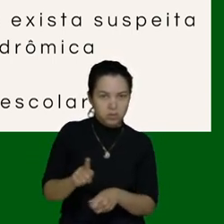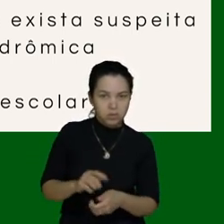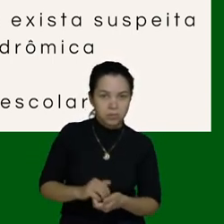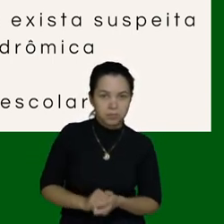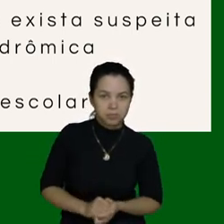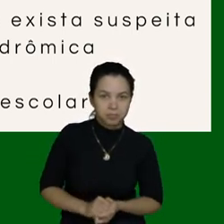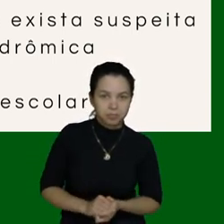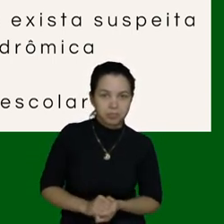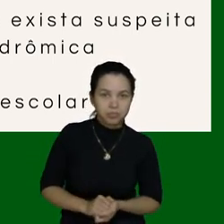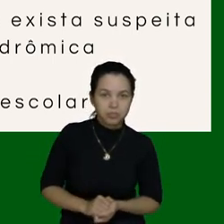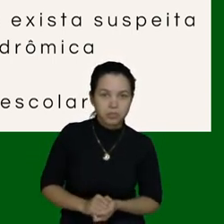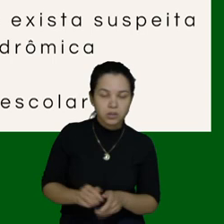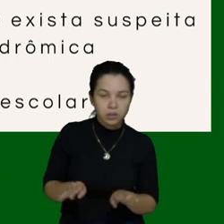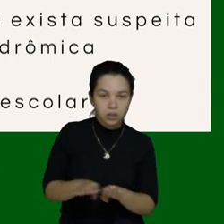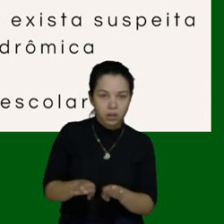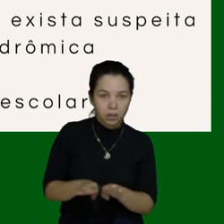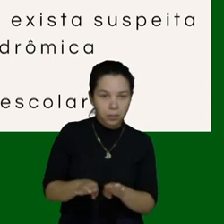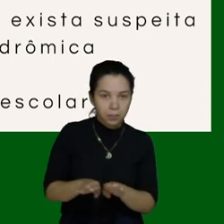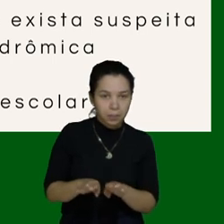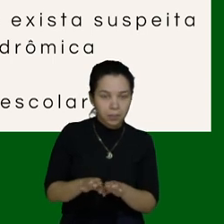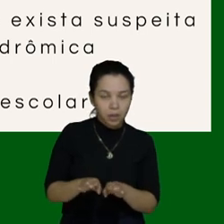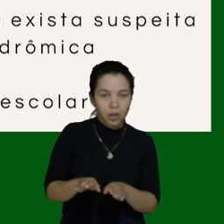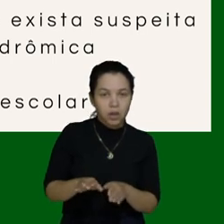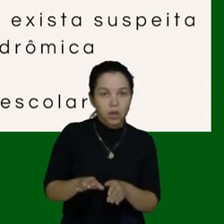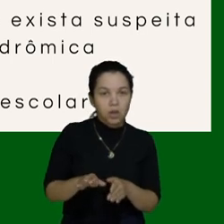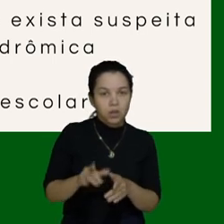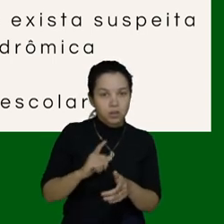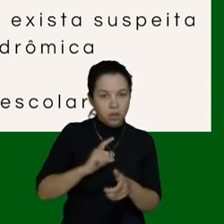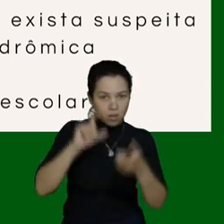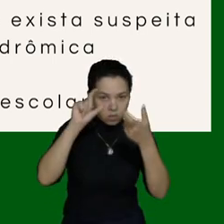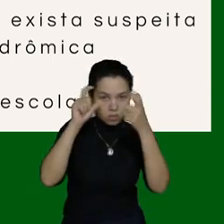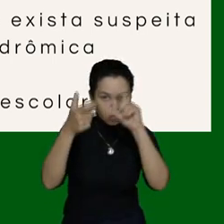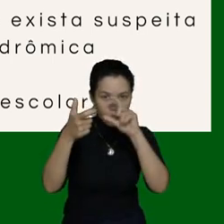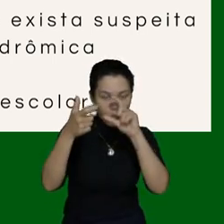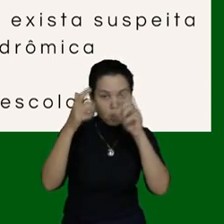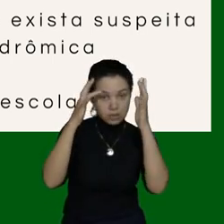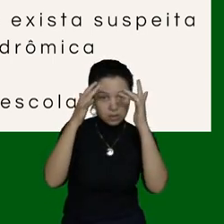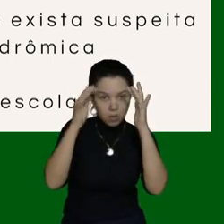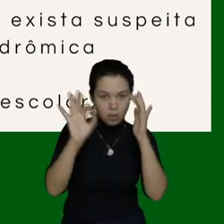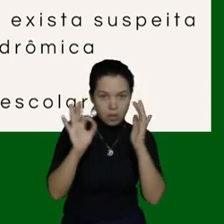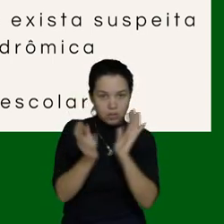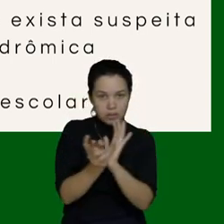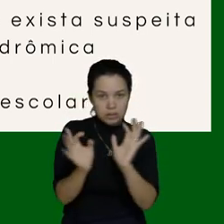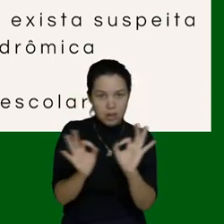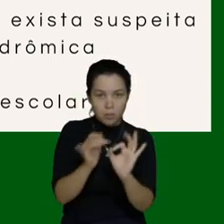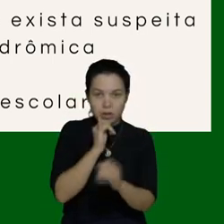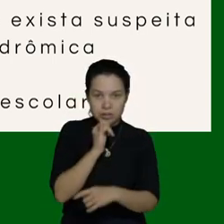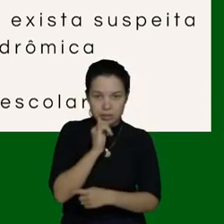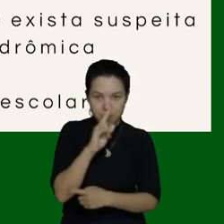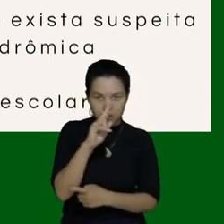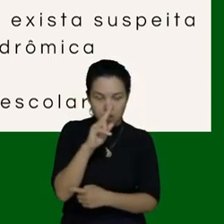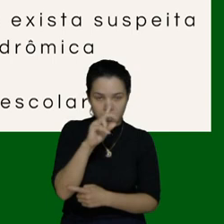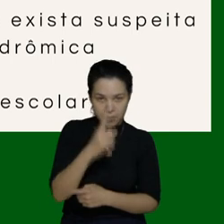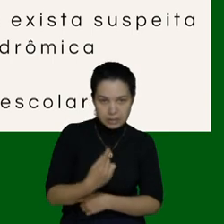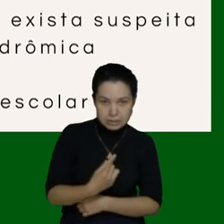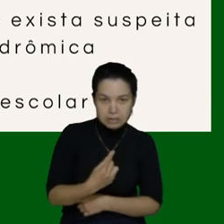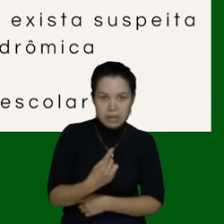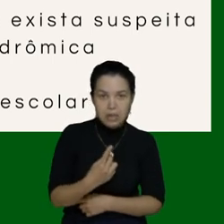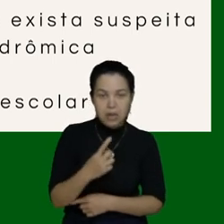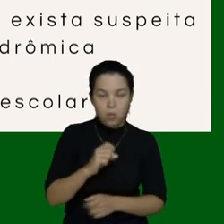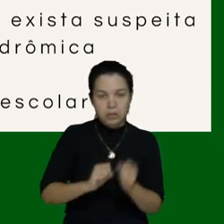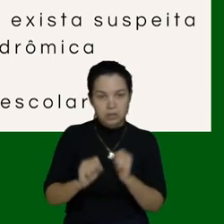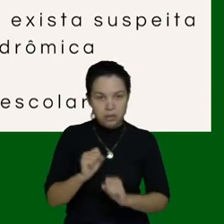psiquiátrico que não seja do neurodesenvolvimento no caso a depressão transtorno da ansiedade a